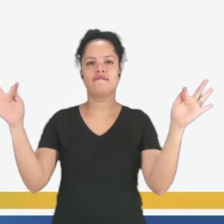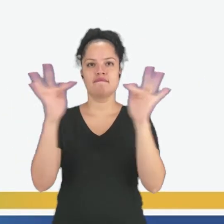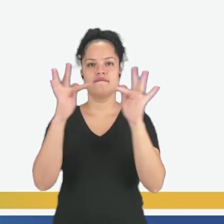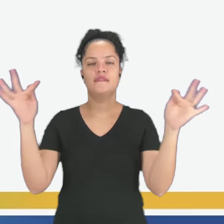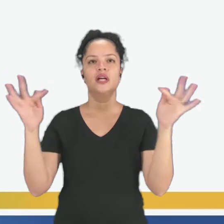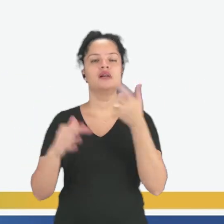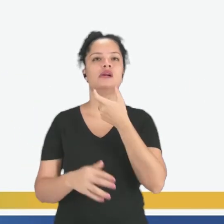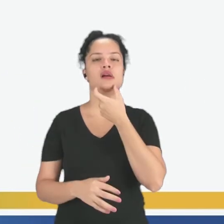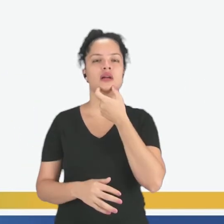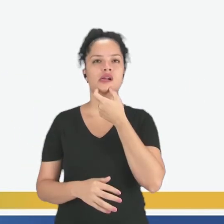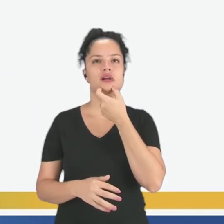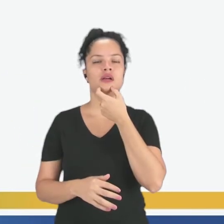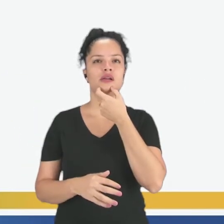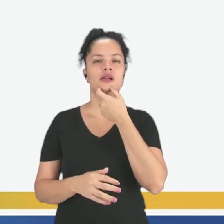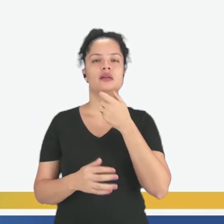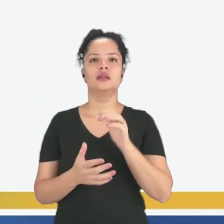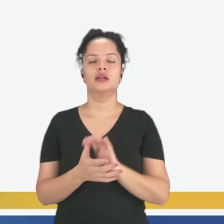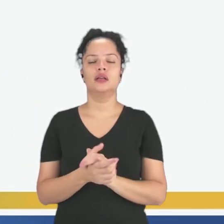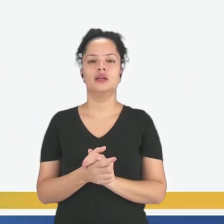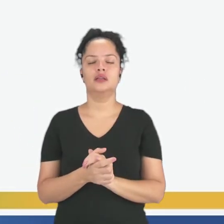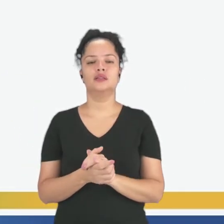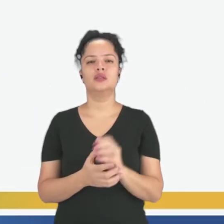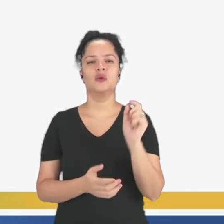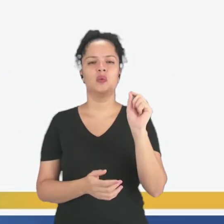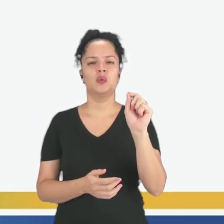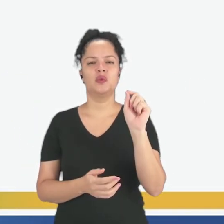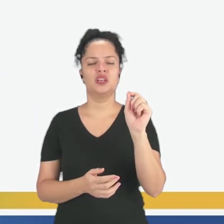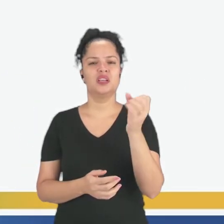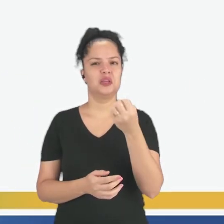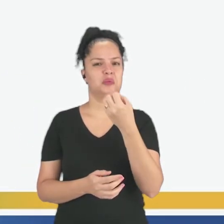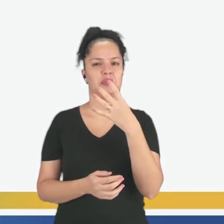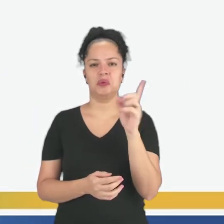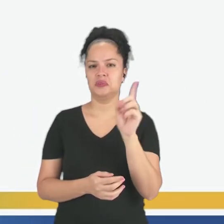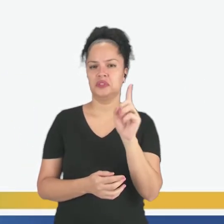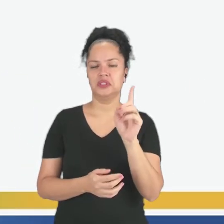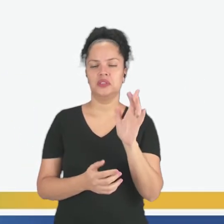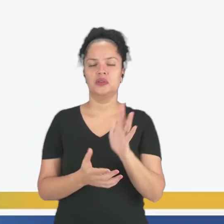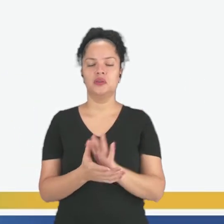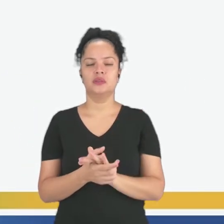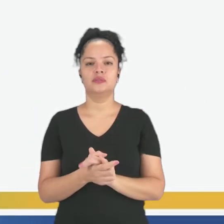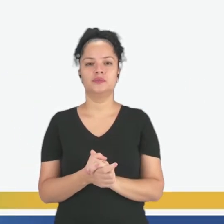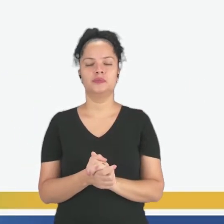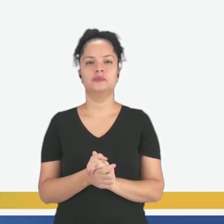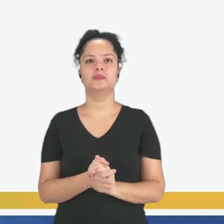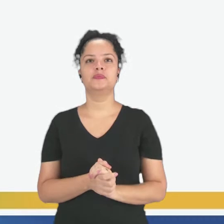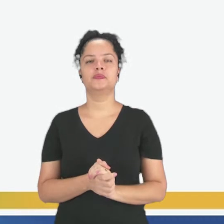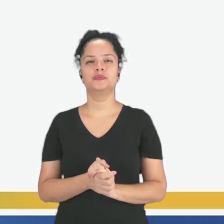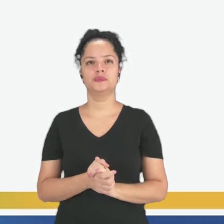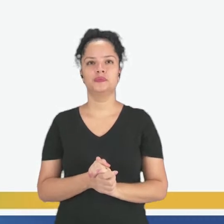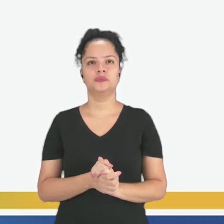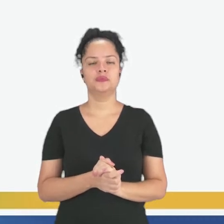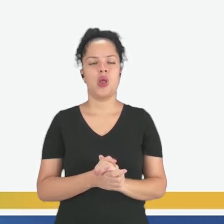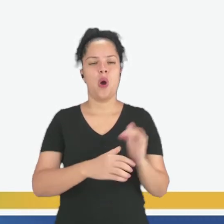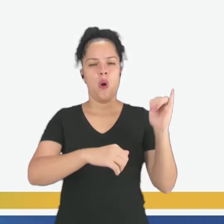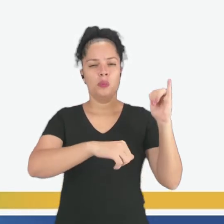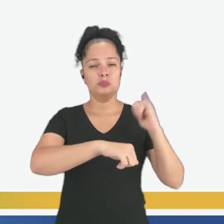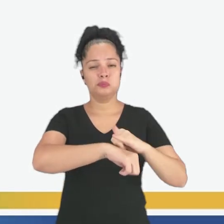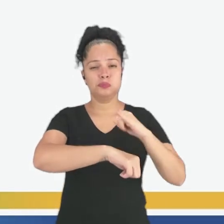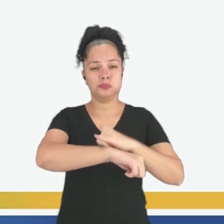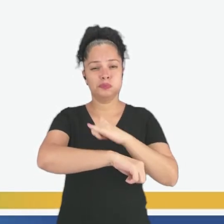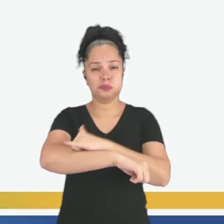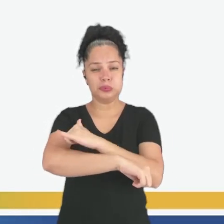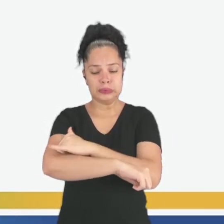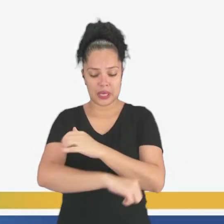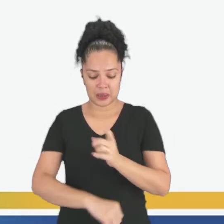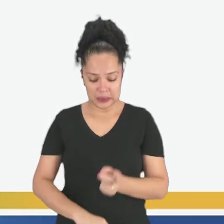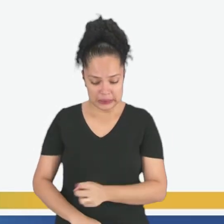junk food. Os efeitos maléficos sobre o junk food. Weight gain, que é o ganho de